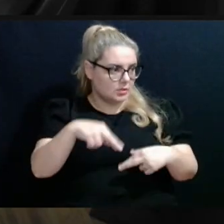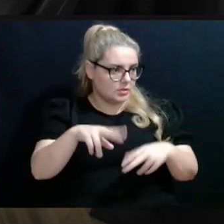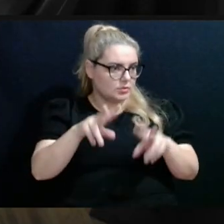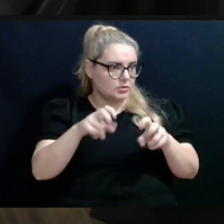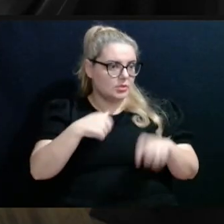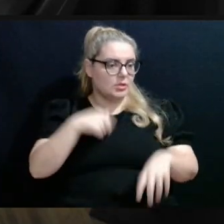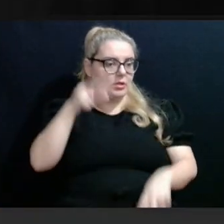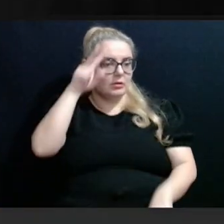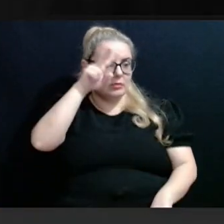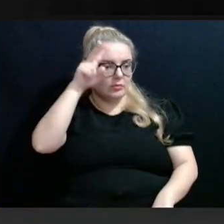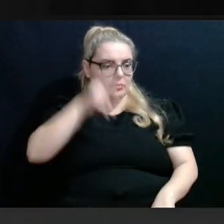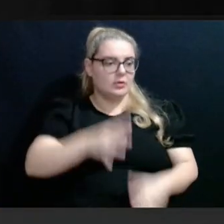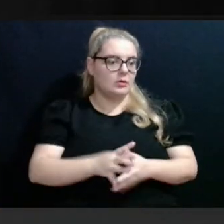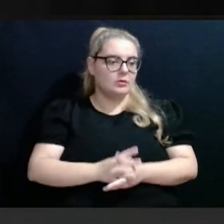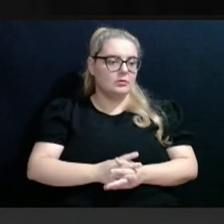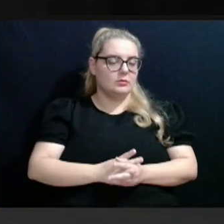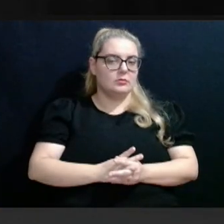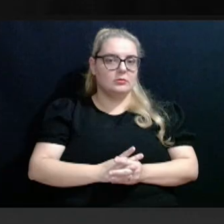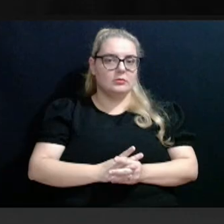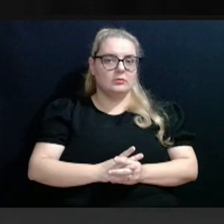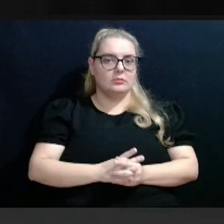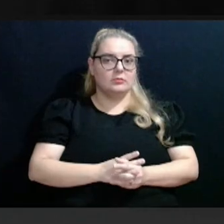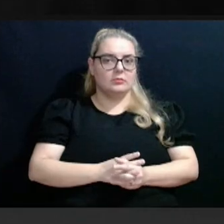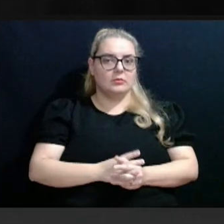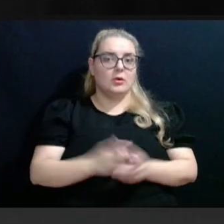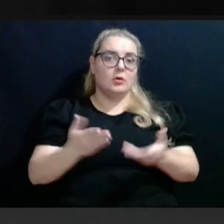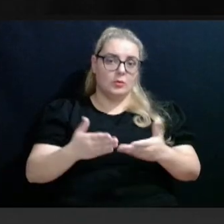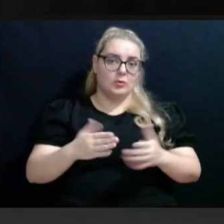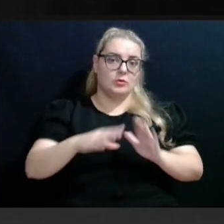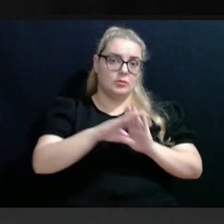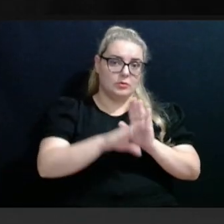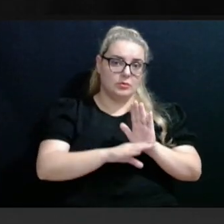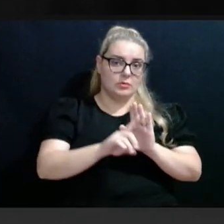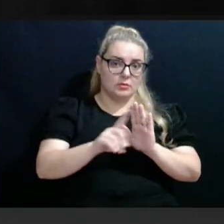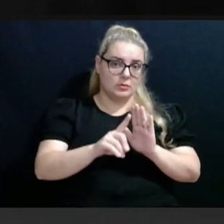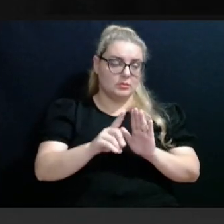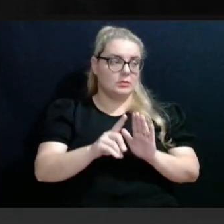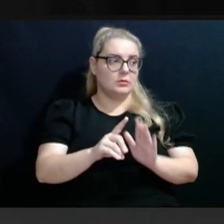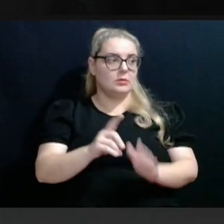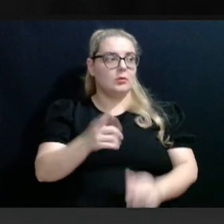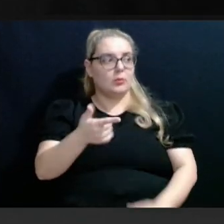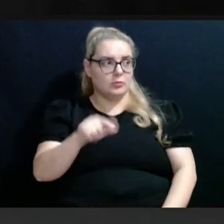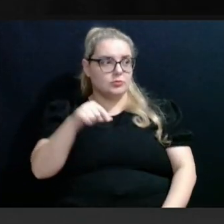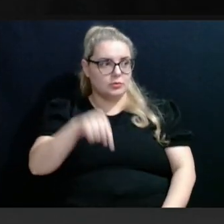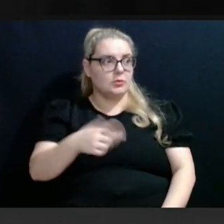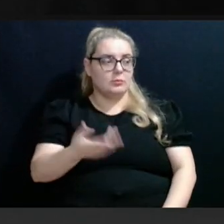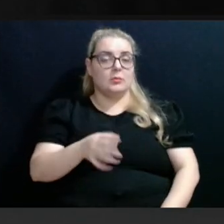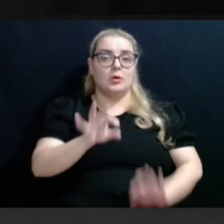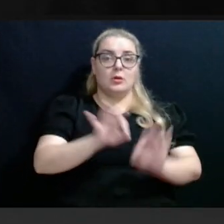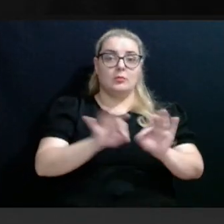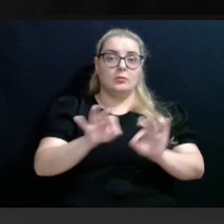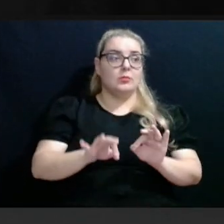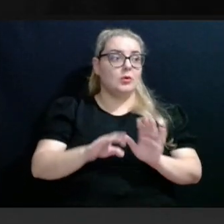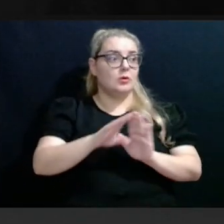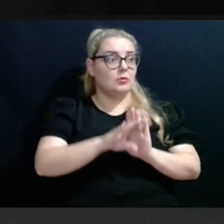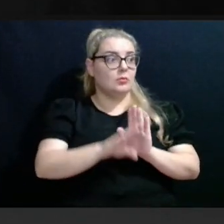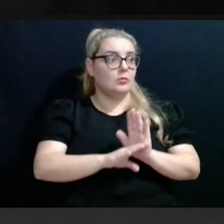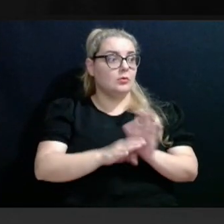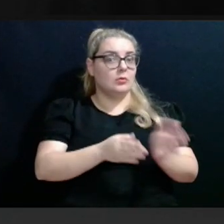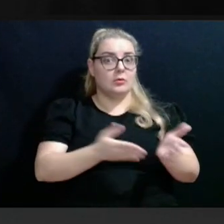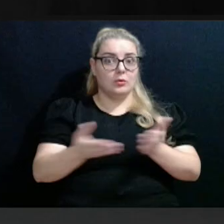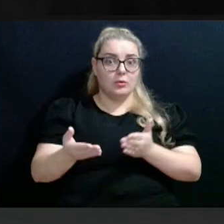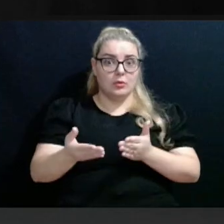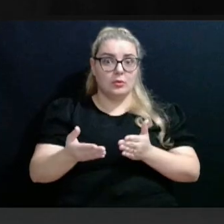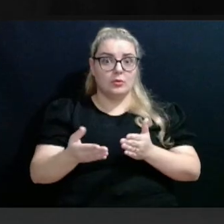que hoje esse programa não está mais no ar, mas era um projeto de um programa que eu apresentei aqui na